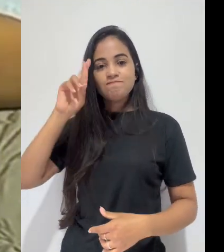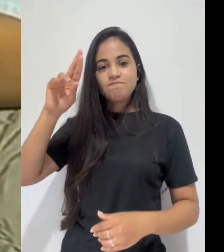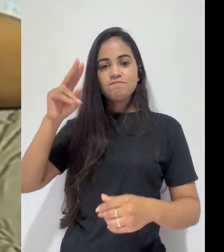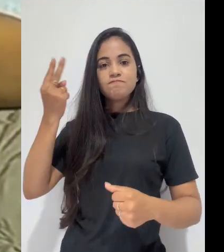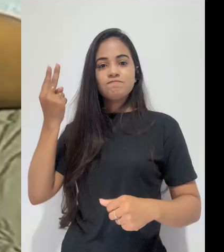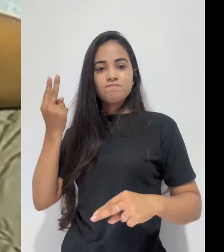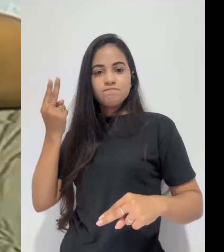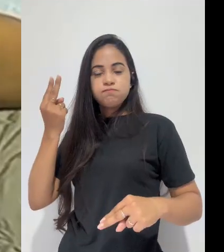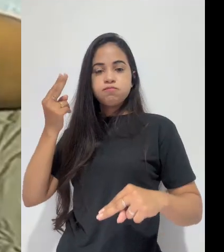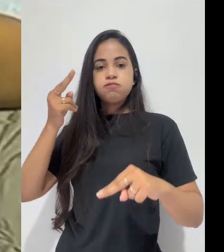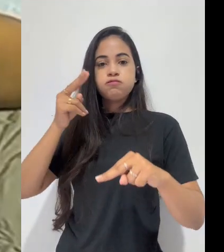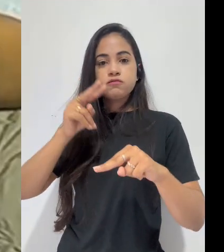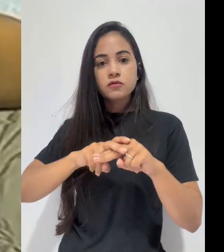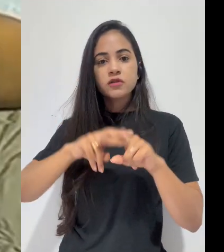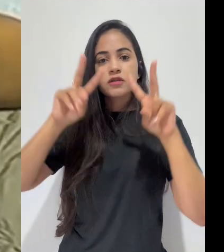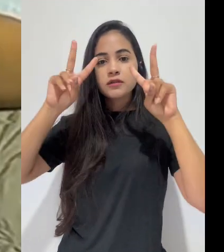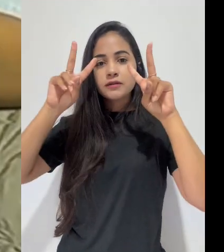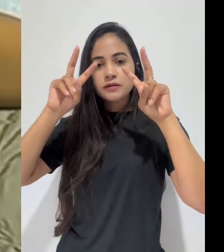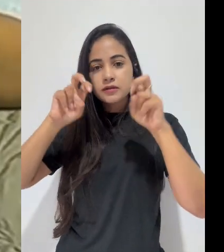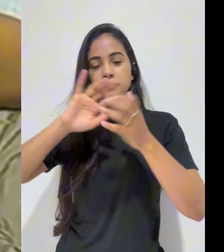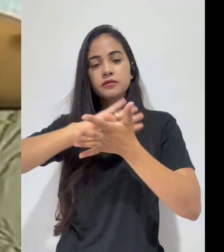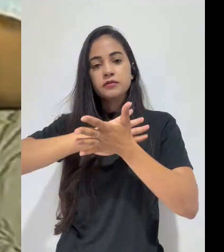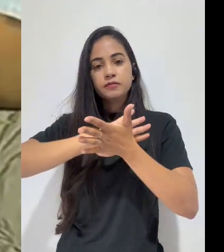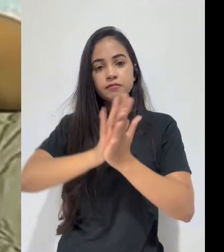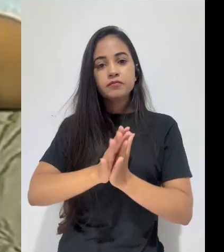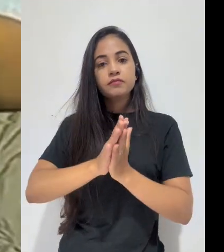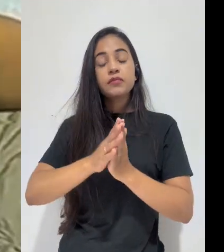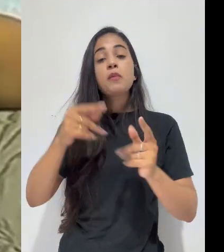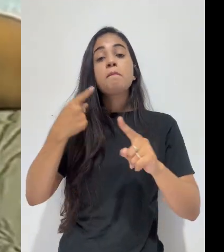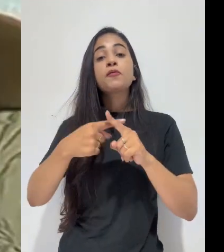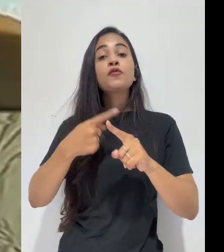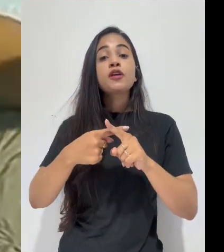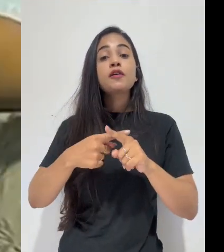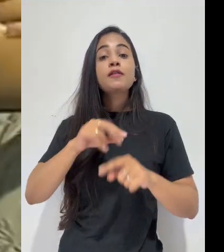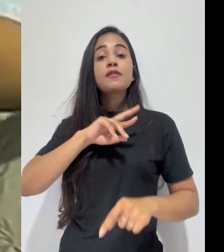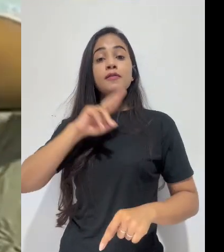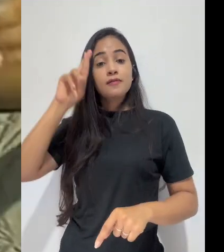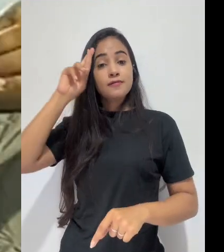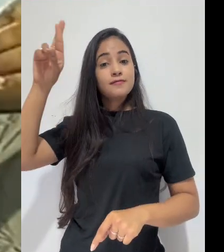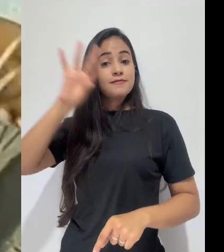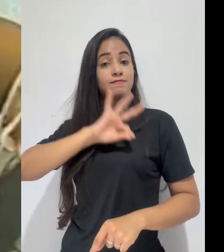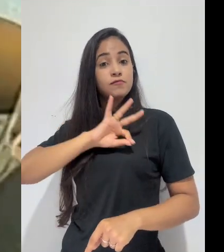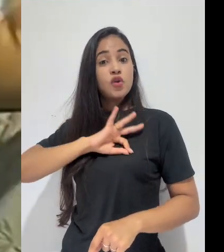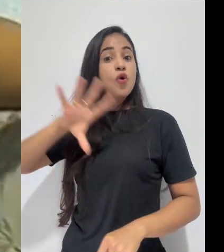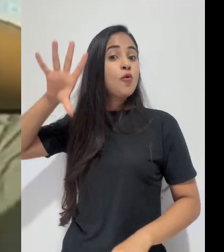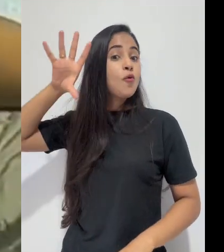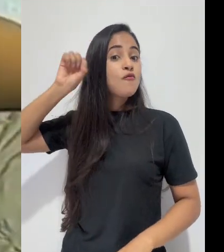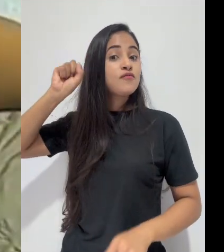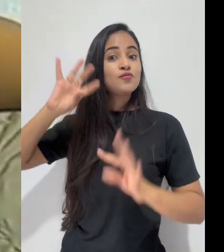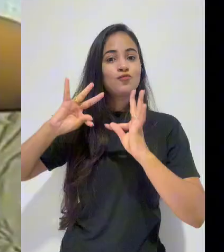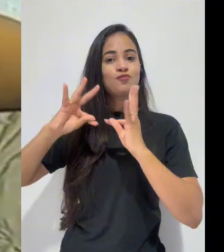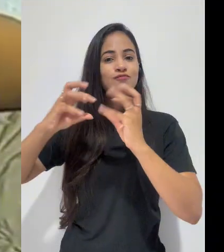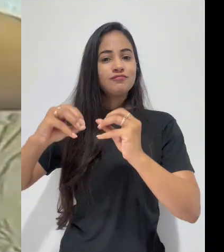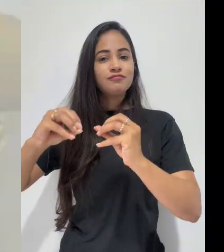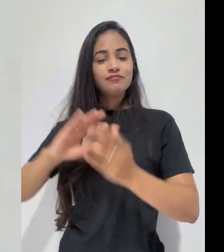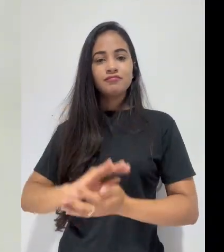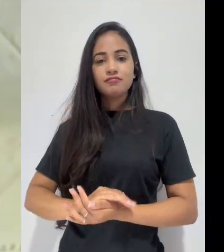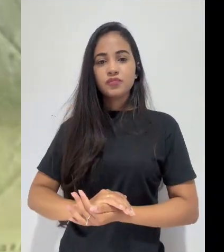flagrante. Para o racismo, que ele confirmou. Não tanto ele disse no bar, como ele confirmou dentro da delegacia, na presença do